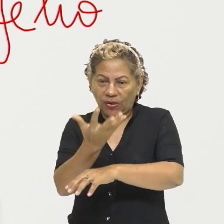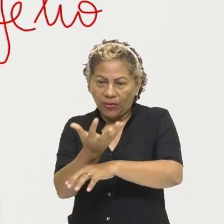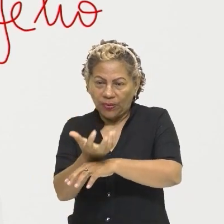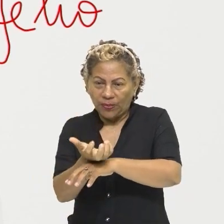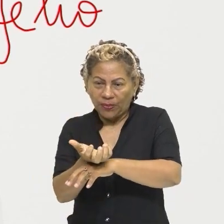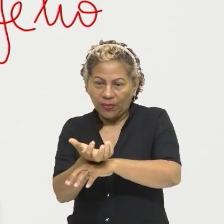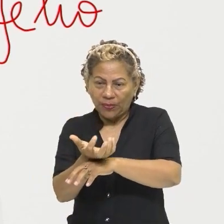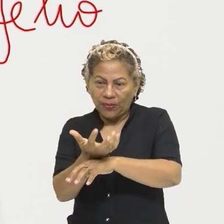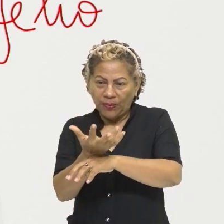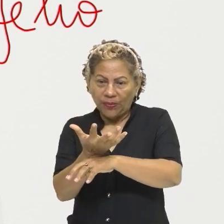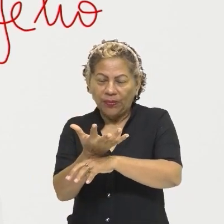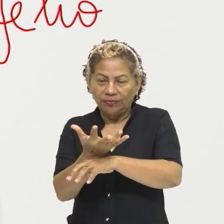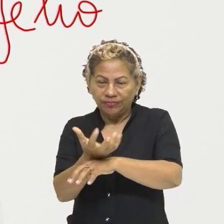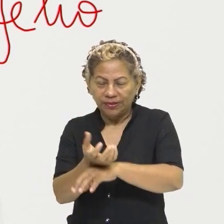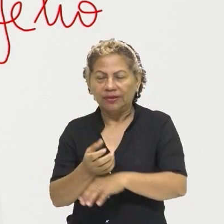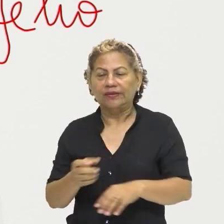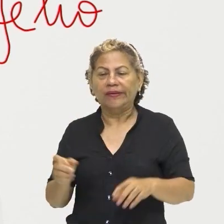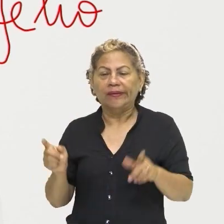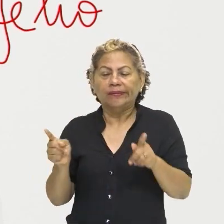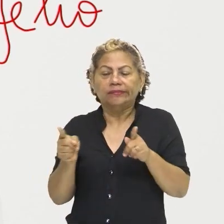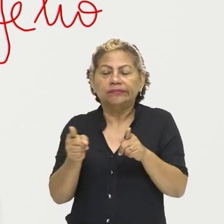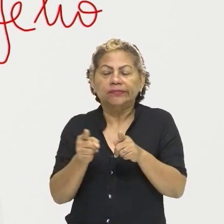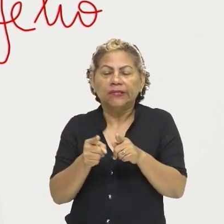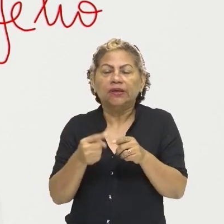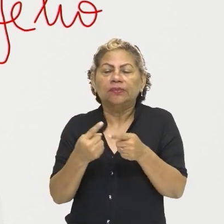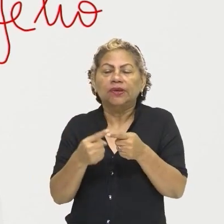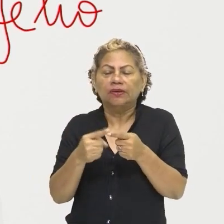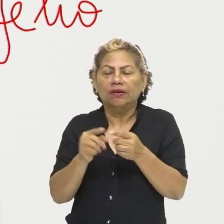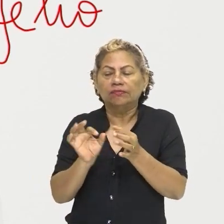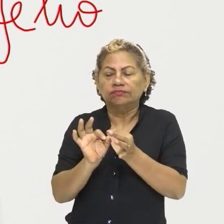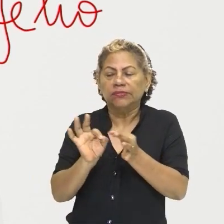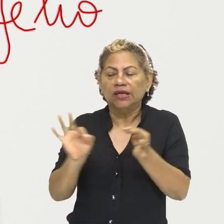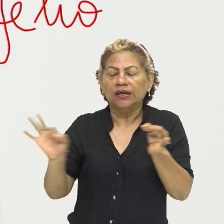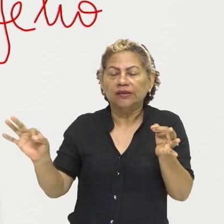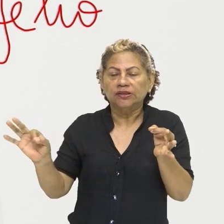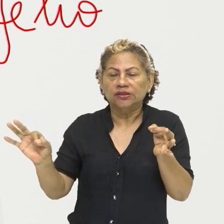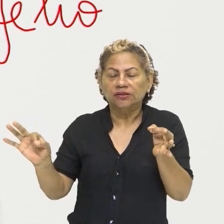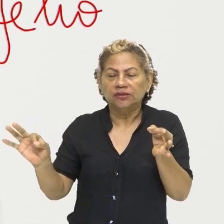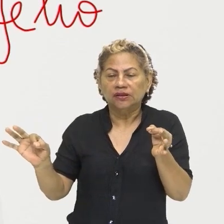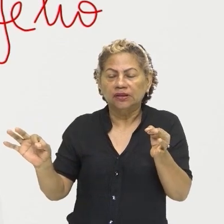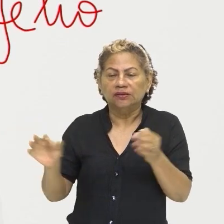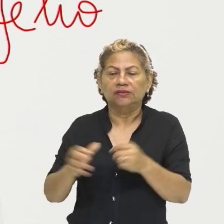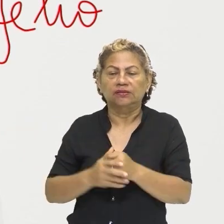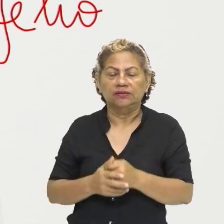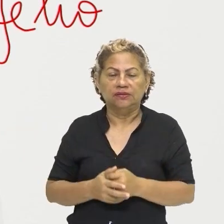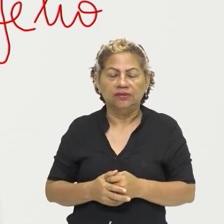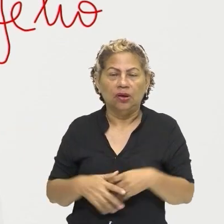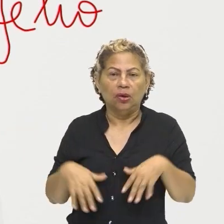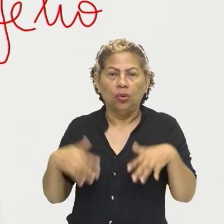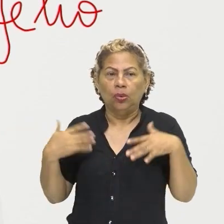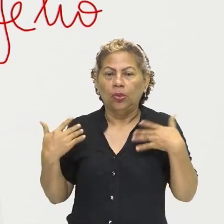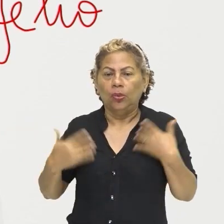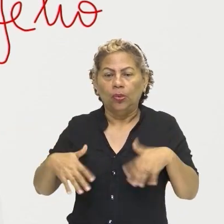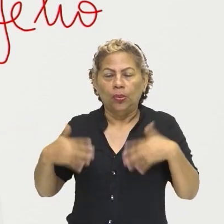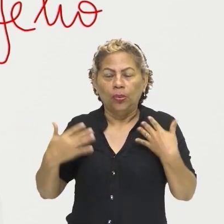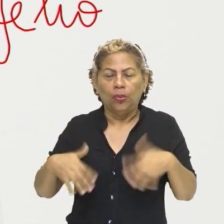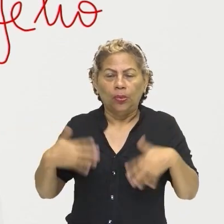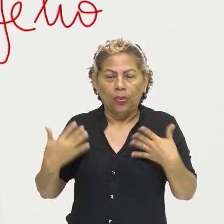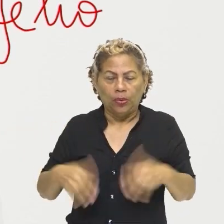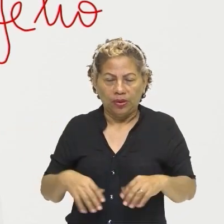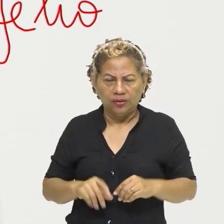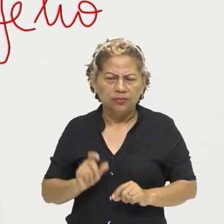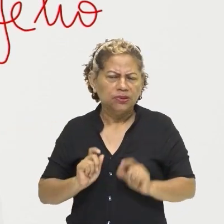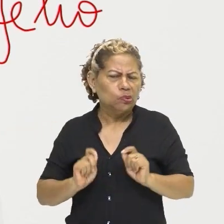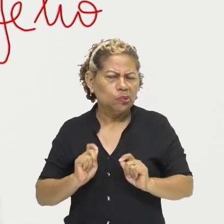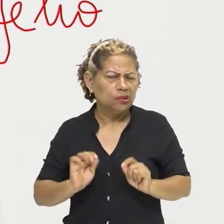menor, porque a distância do Sol até o planeta é alta, é grande. Então, o que acontece? Nós